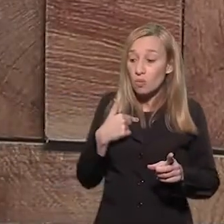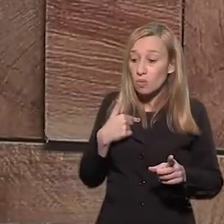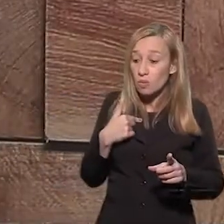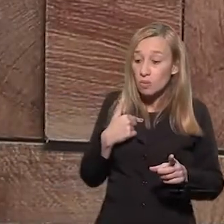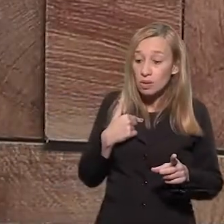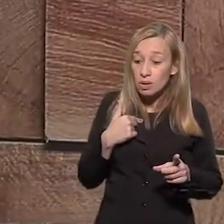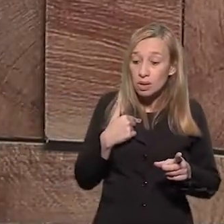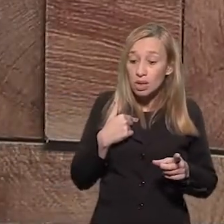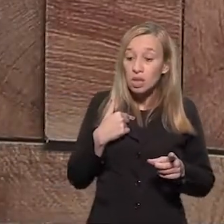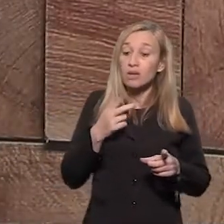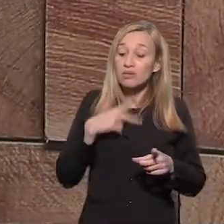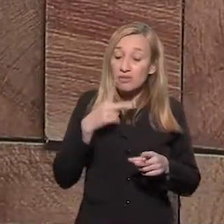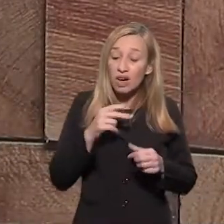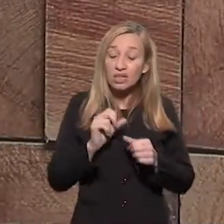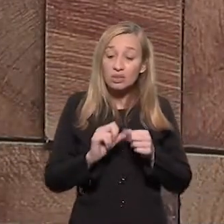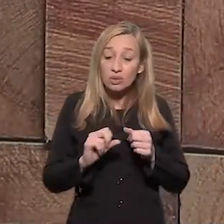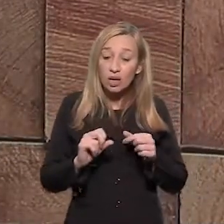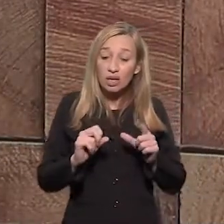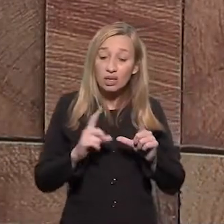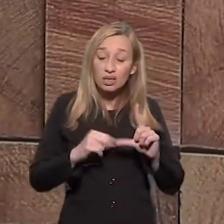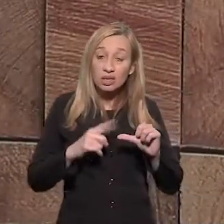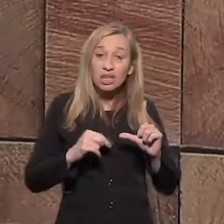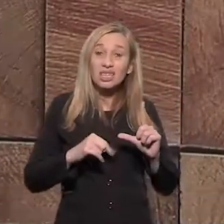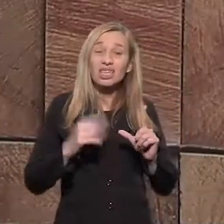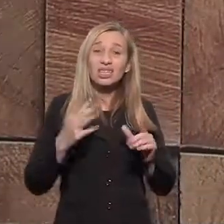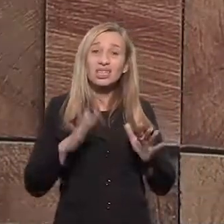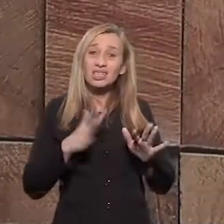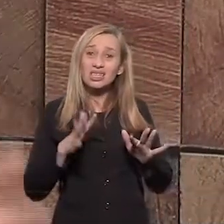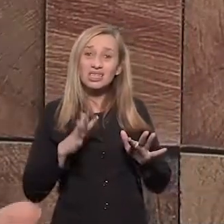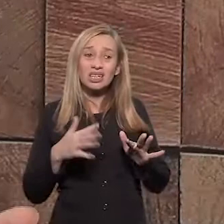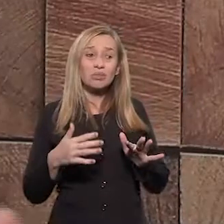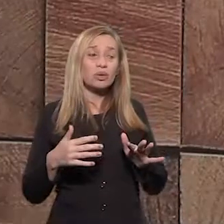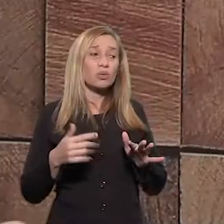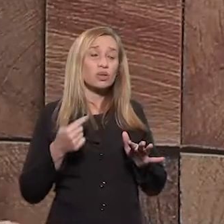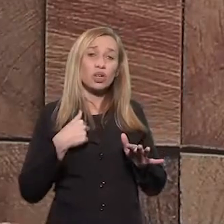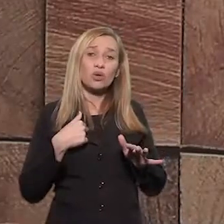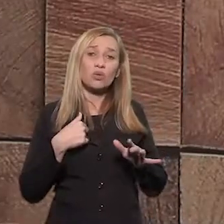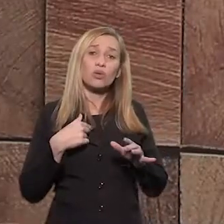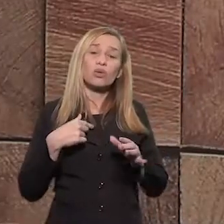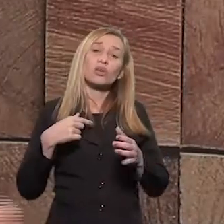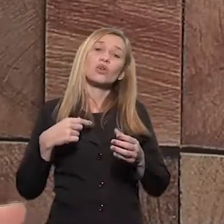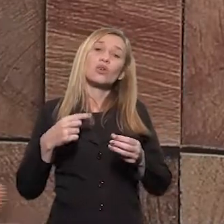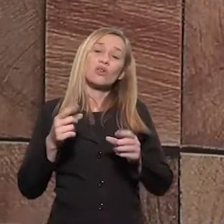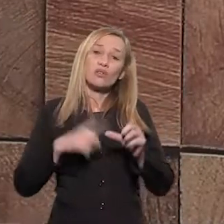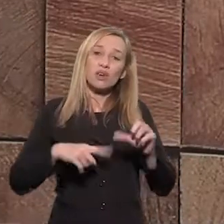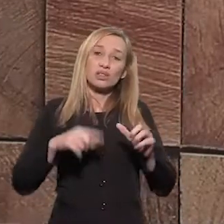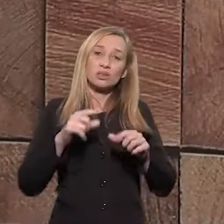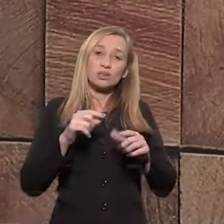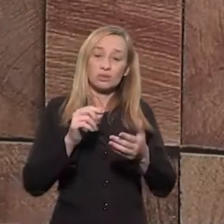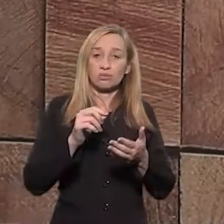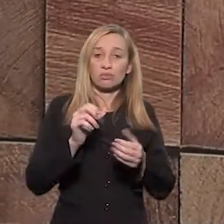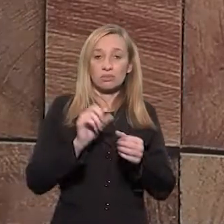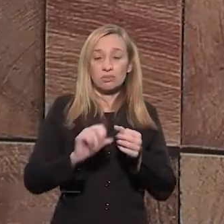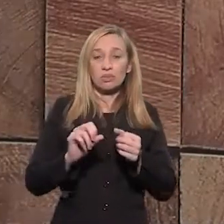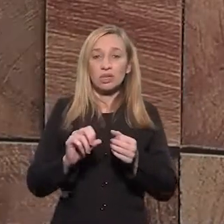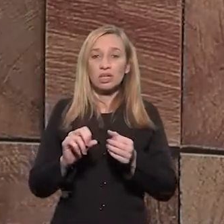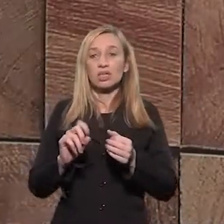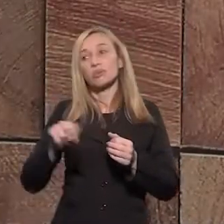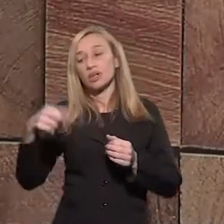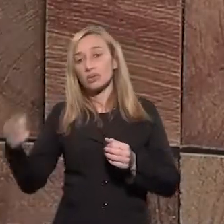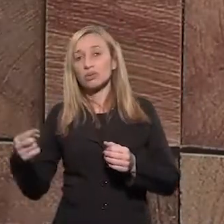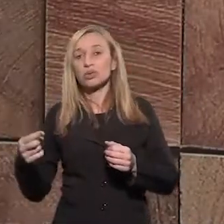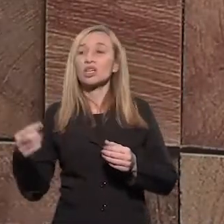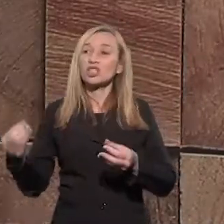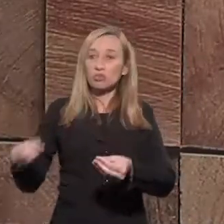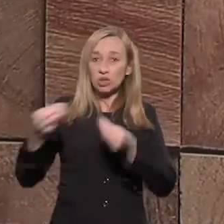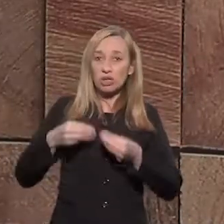assim, eu faço as músicas... Geralmente quando eu componho para os outros é porque me dão melodia para eu fazer letra. Há exceções